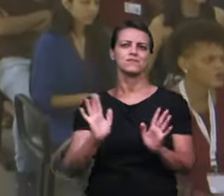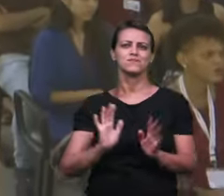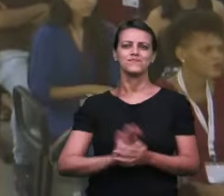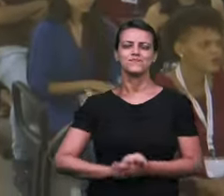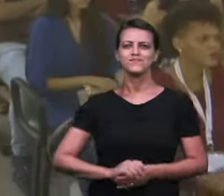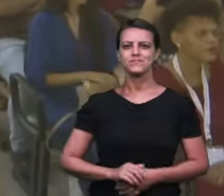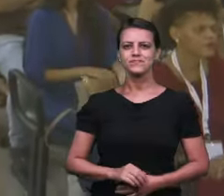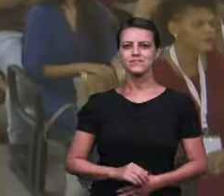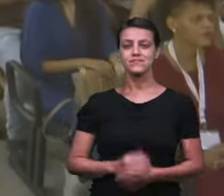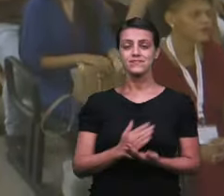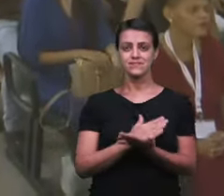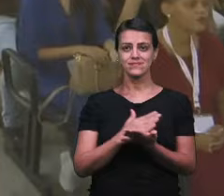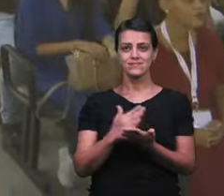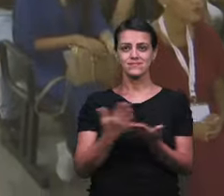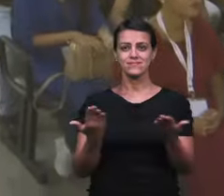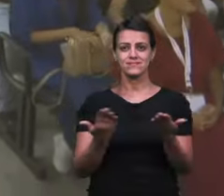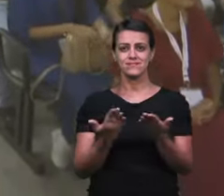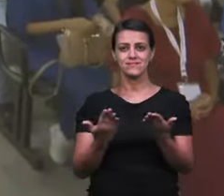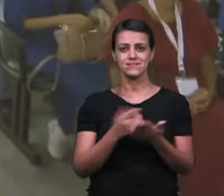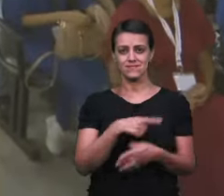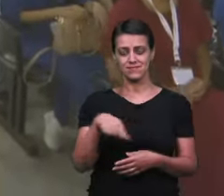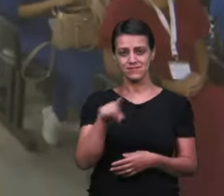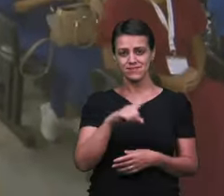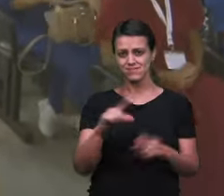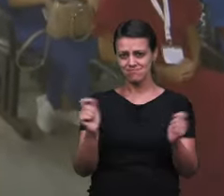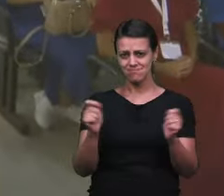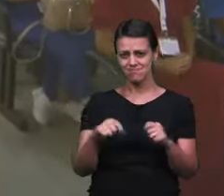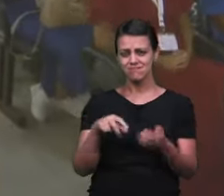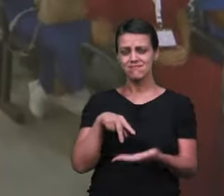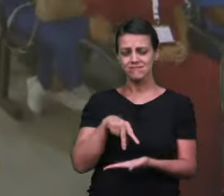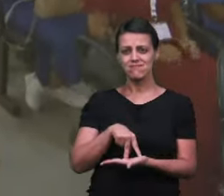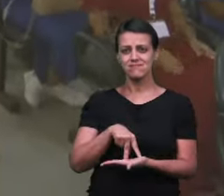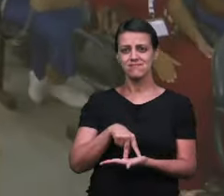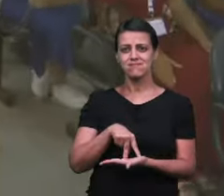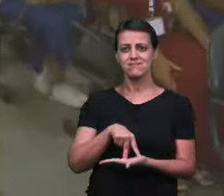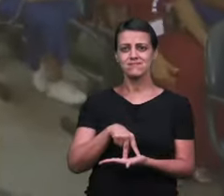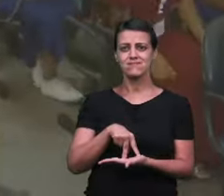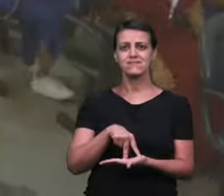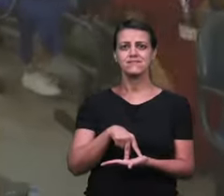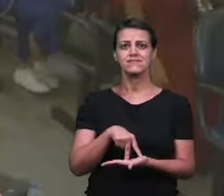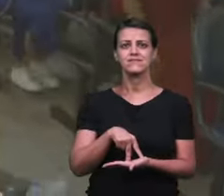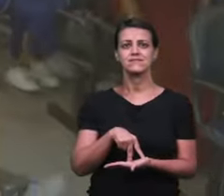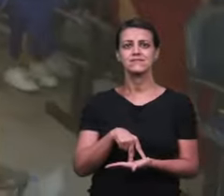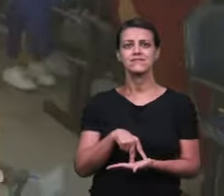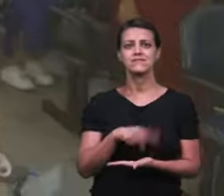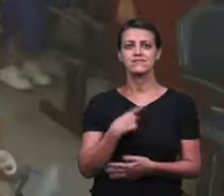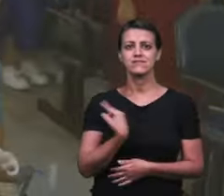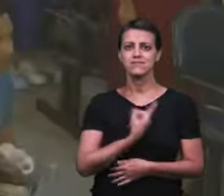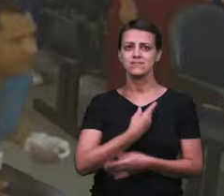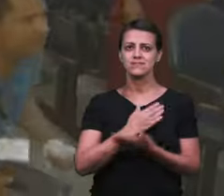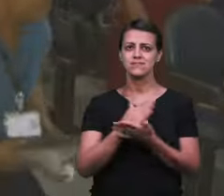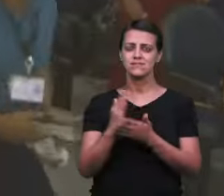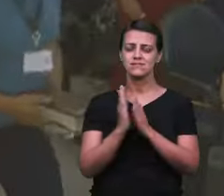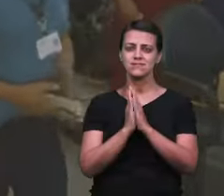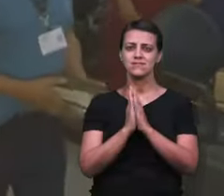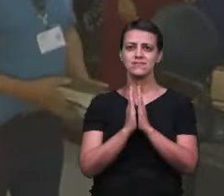Nós vamos dar início, convido aqueles que puderem ficar de pé para fazermos uma oração.